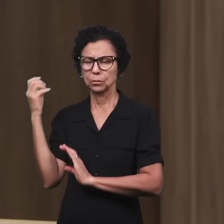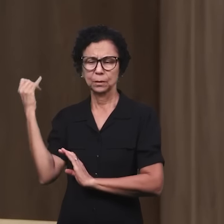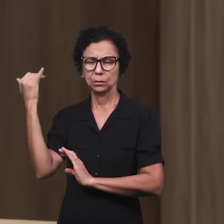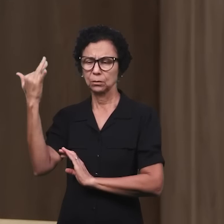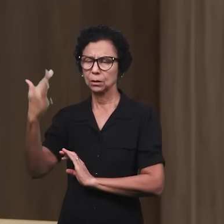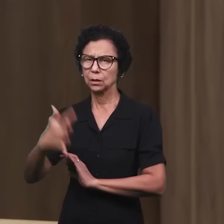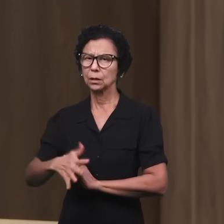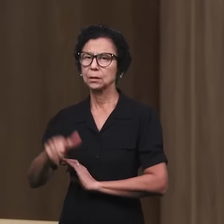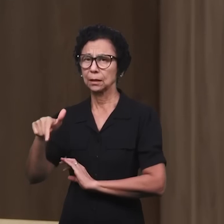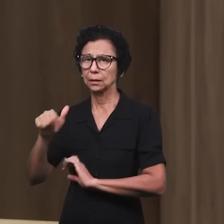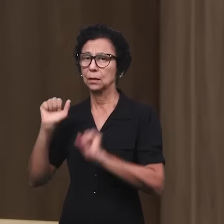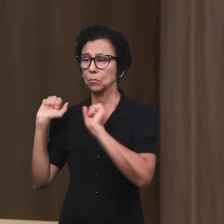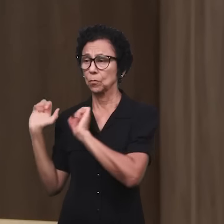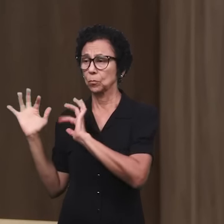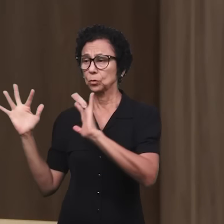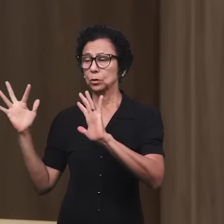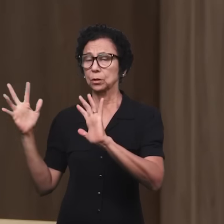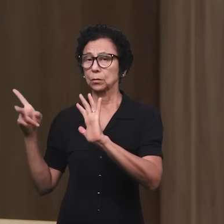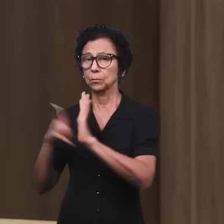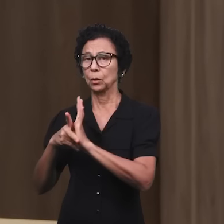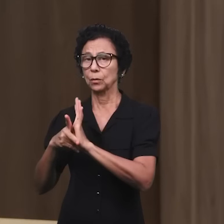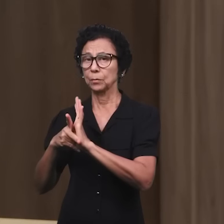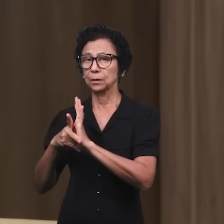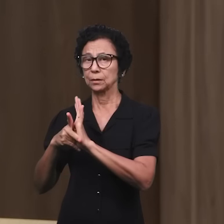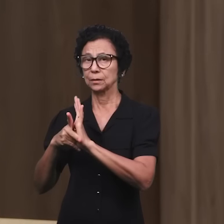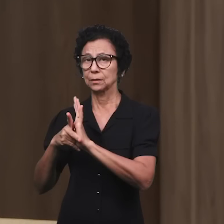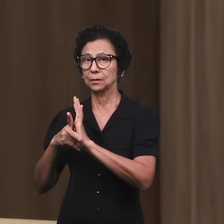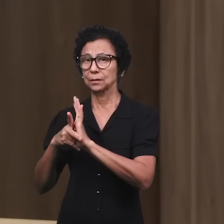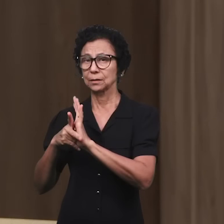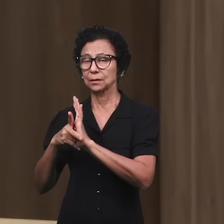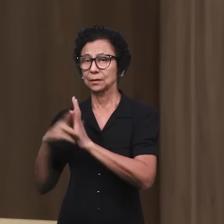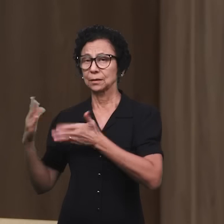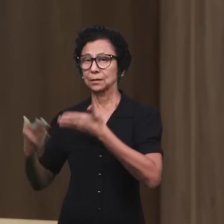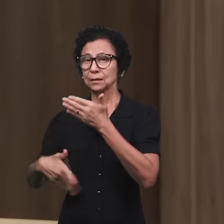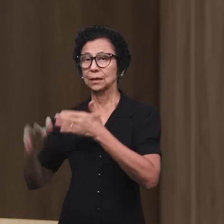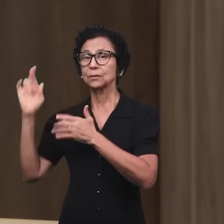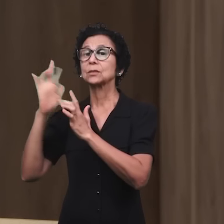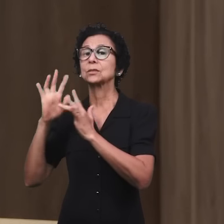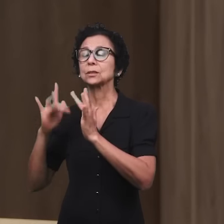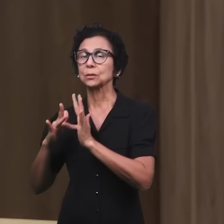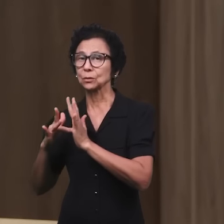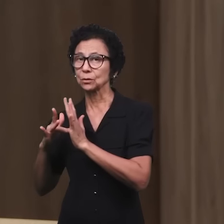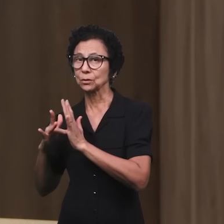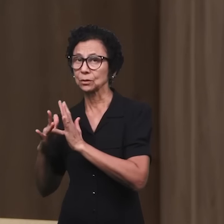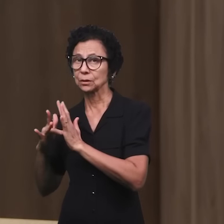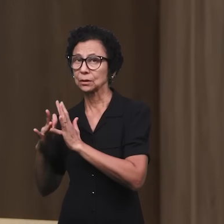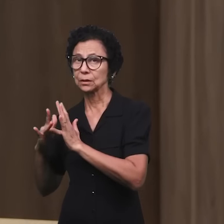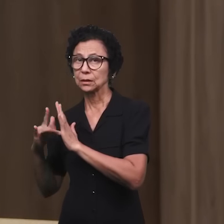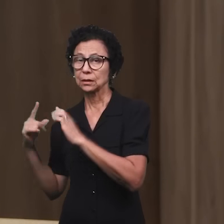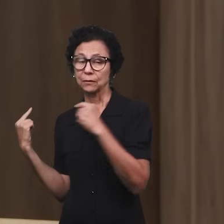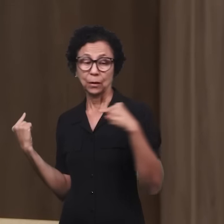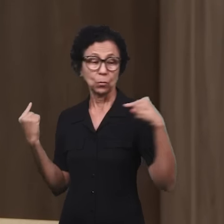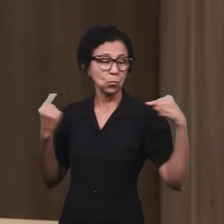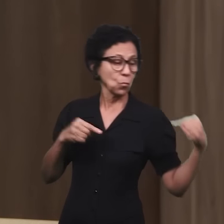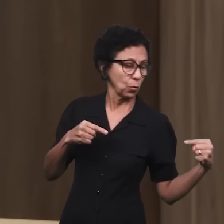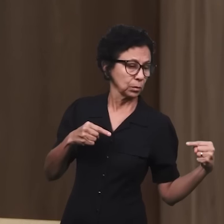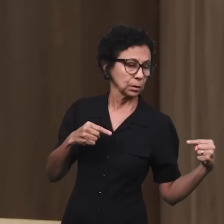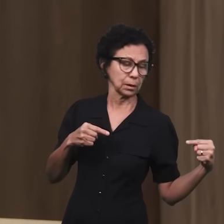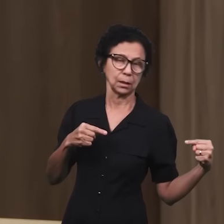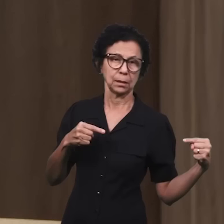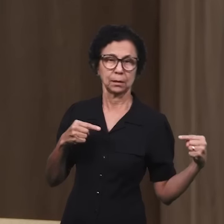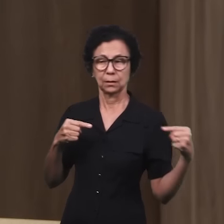uma multidão com Jesus também, Amém. Glória a Maravilha. Deus. que vai enfrentar essa que está aí, que está indo com o sentido contrário.